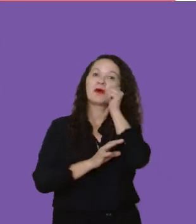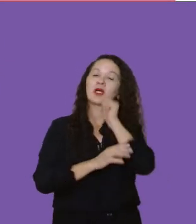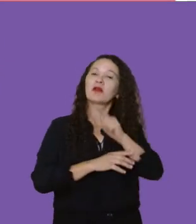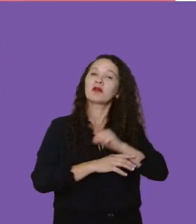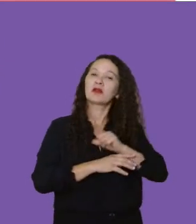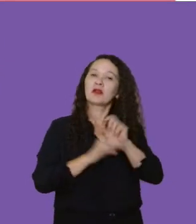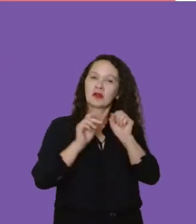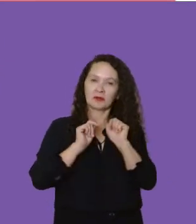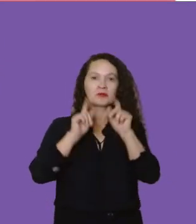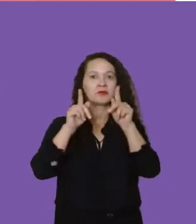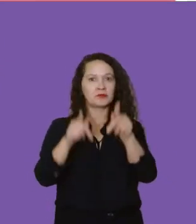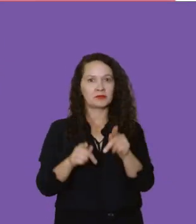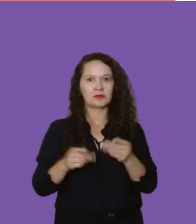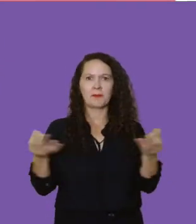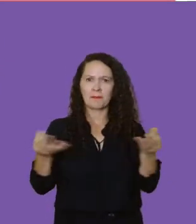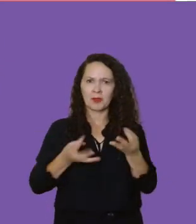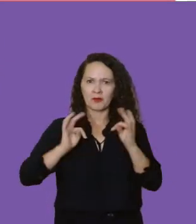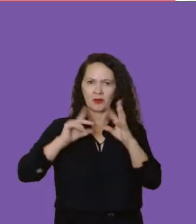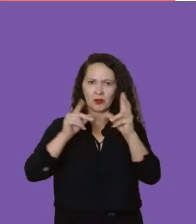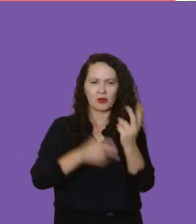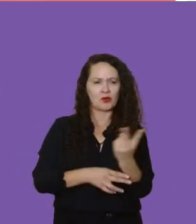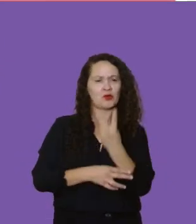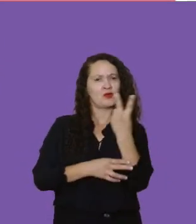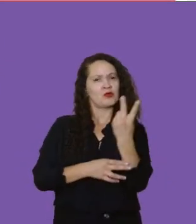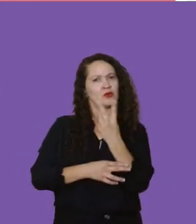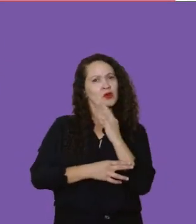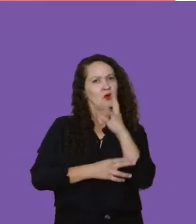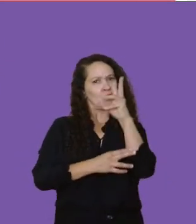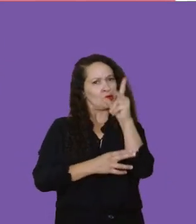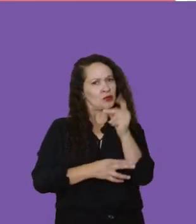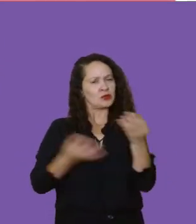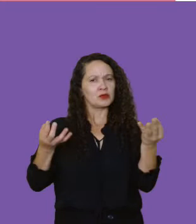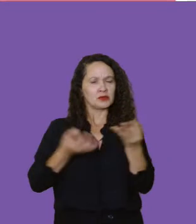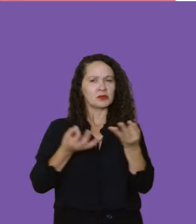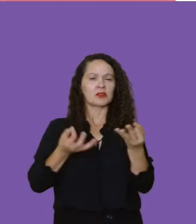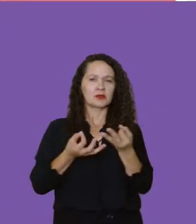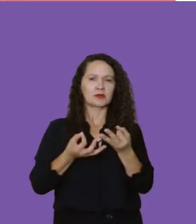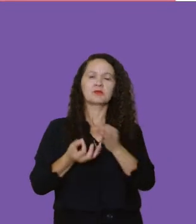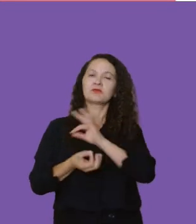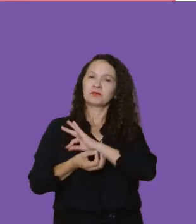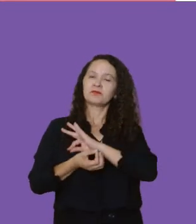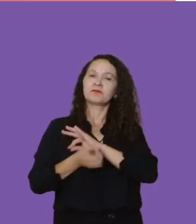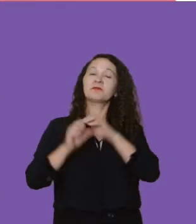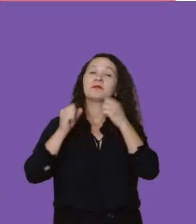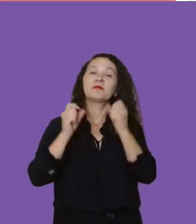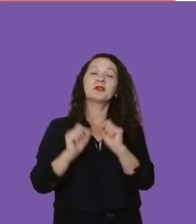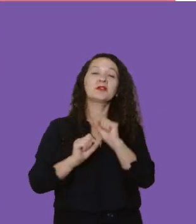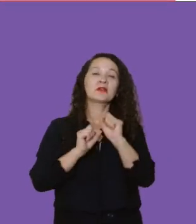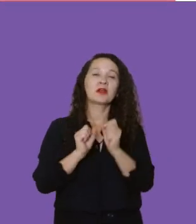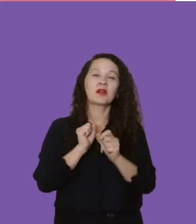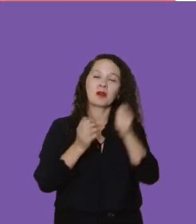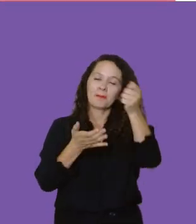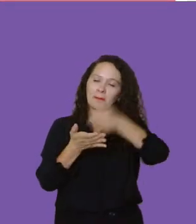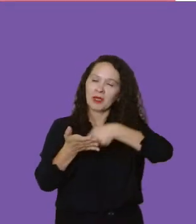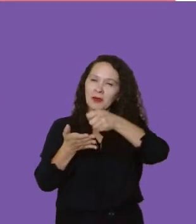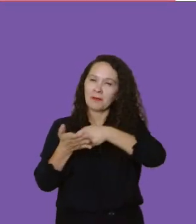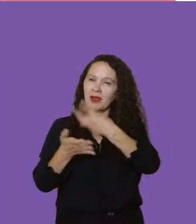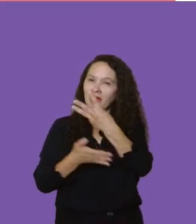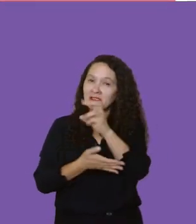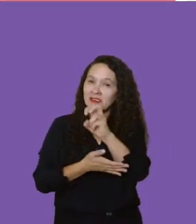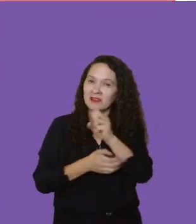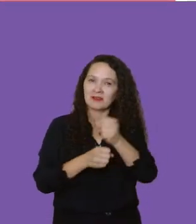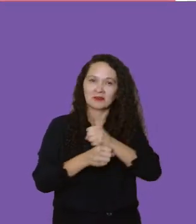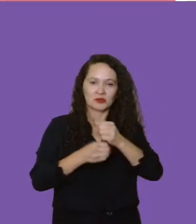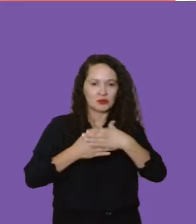sua aposentadoria integralmente, o valor do seu benefício previdenciário integralmente, elas precisam contribuir 35